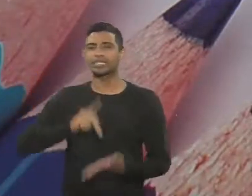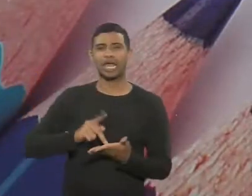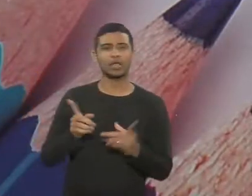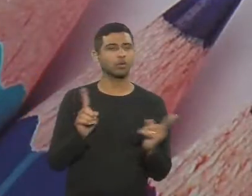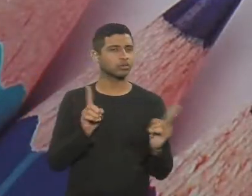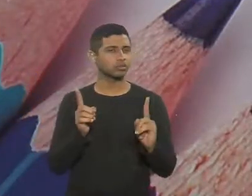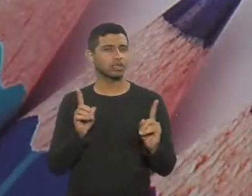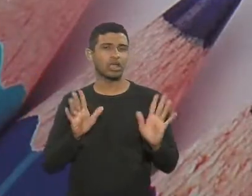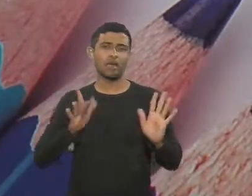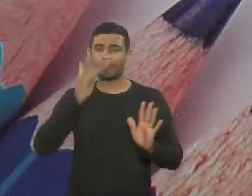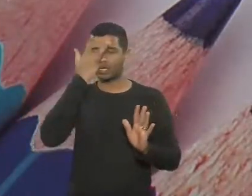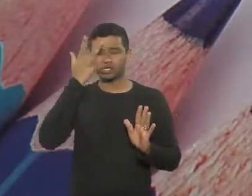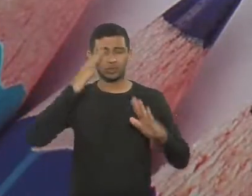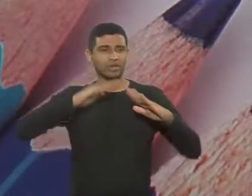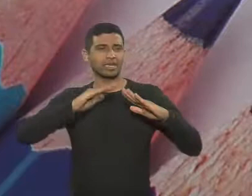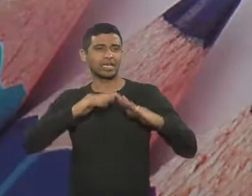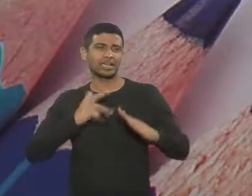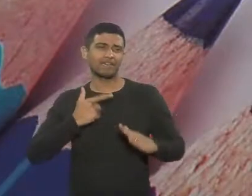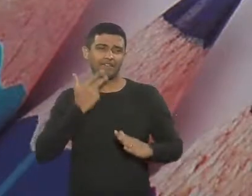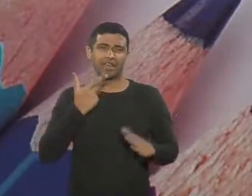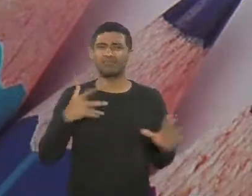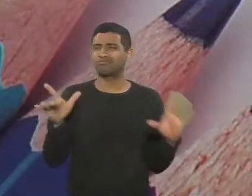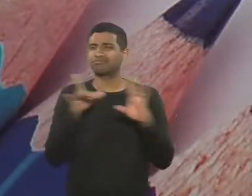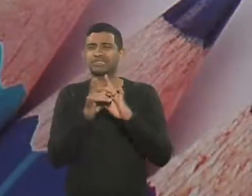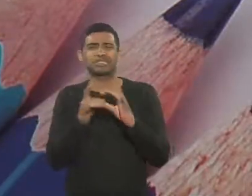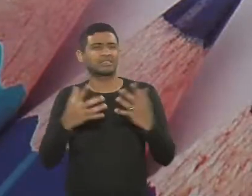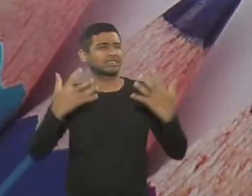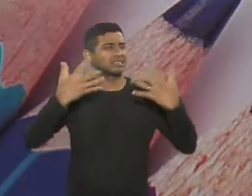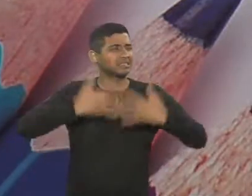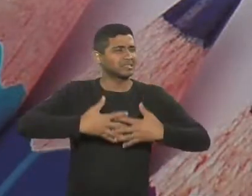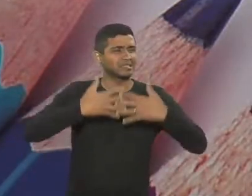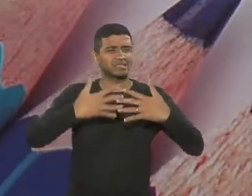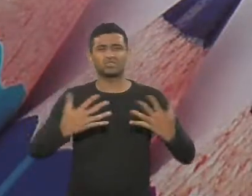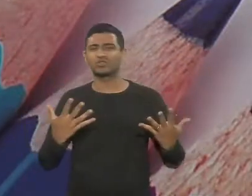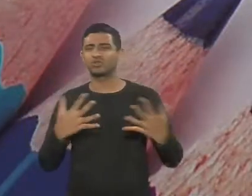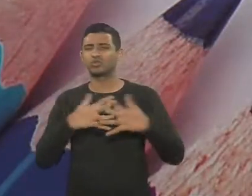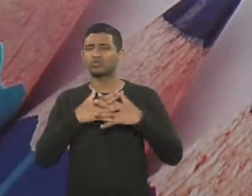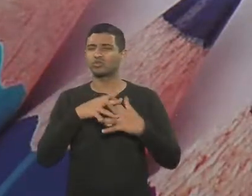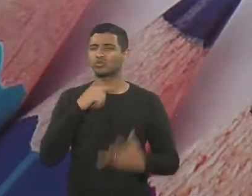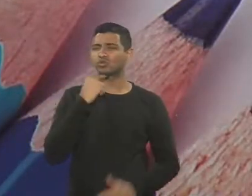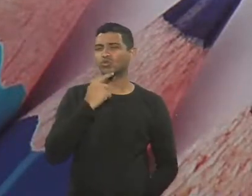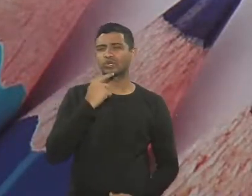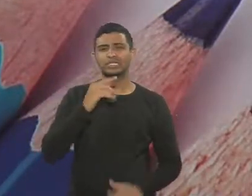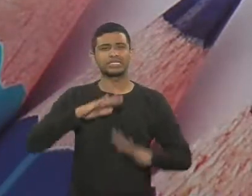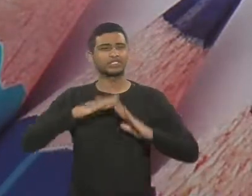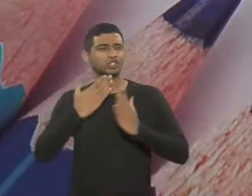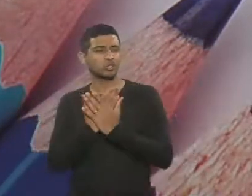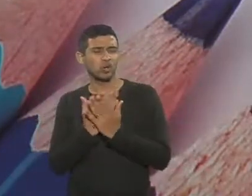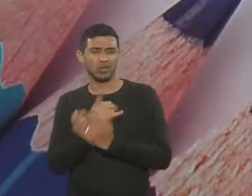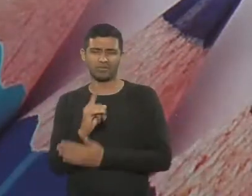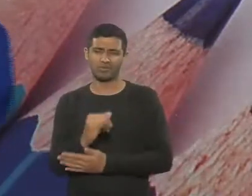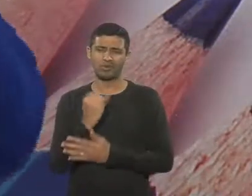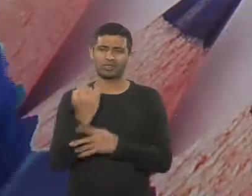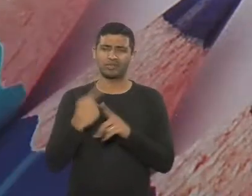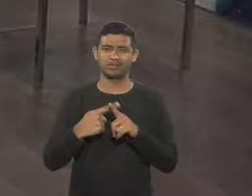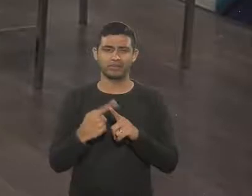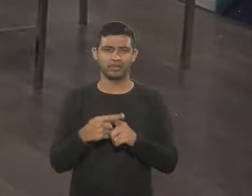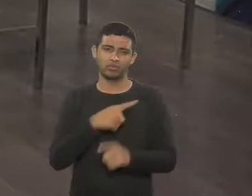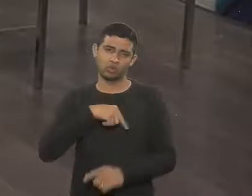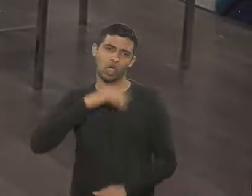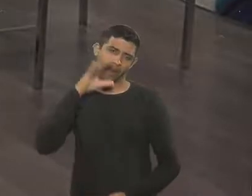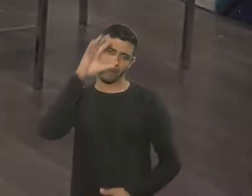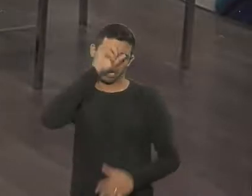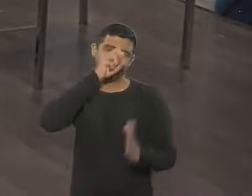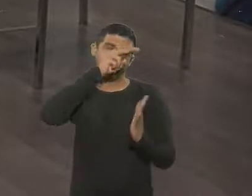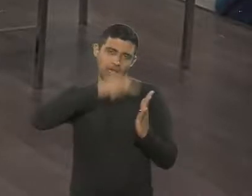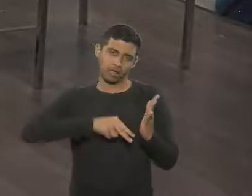até o pessoal que está em casa fala assim, pô, mas não estou conseguindo fazer o link. Por que isso é tão importante na escola? Por que isso é tão importante em casa? A gente aprende a